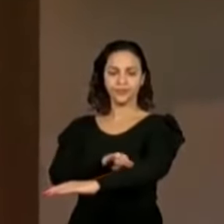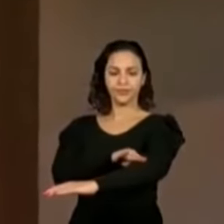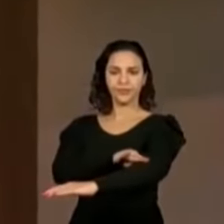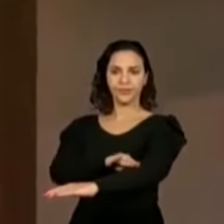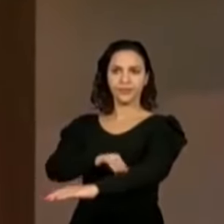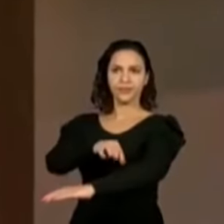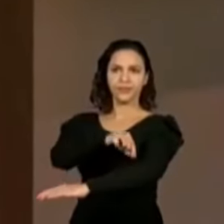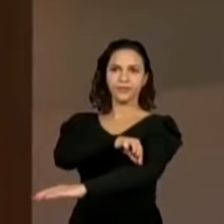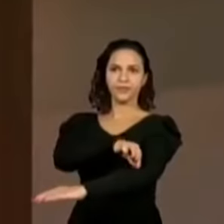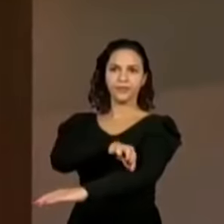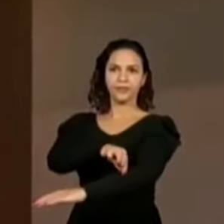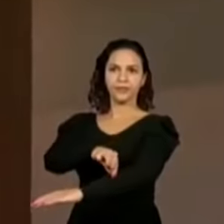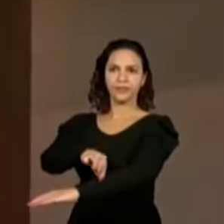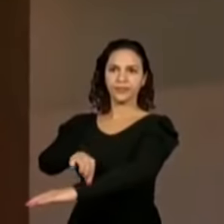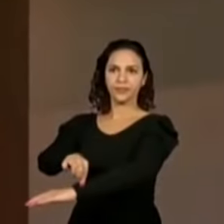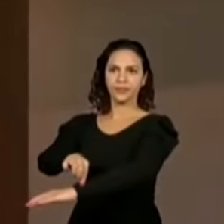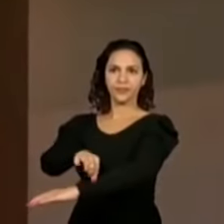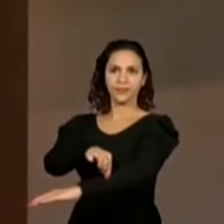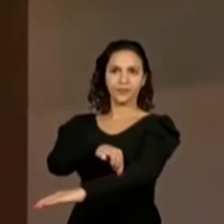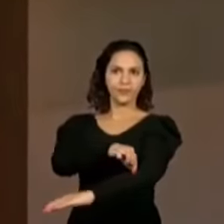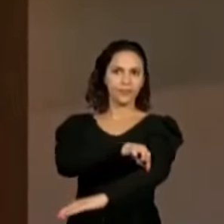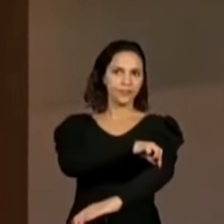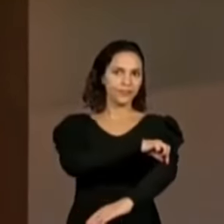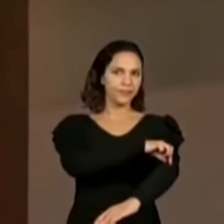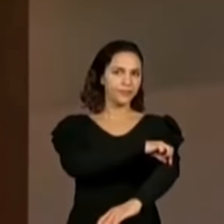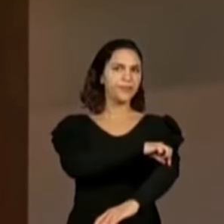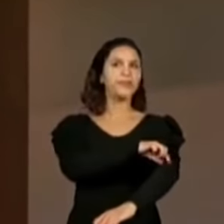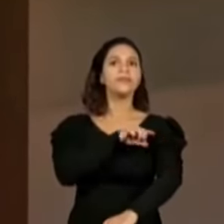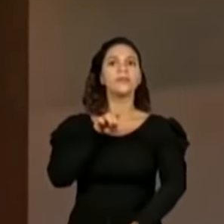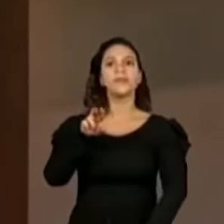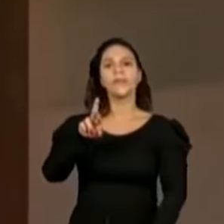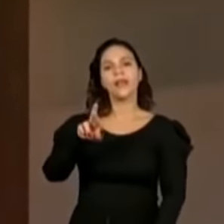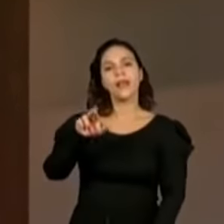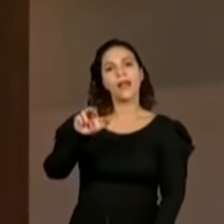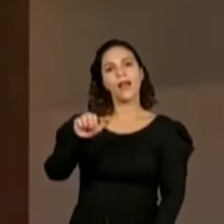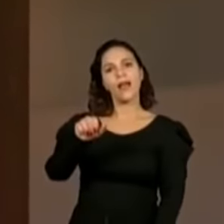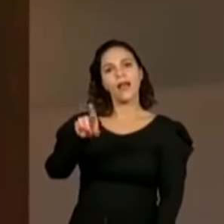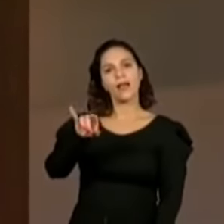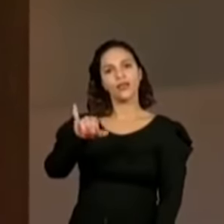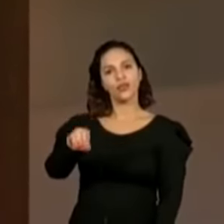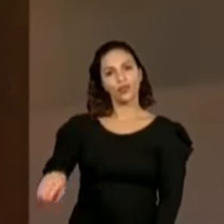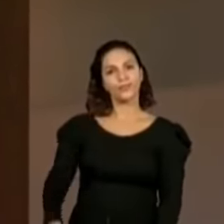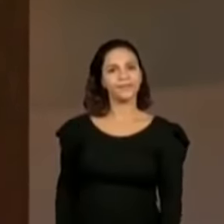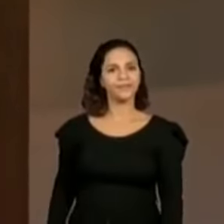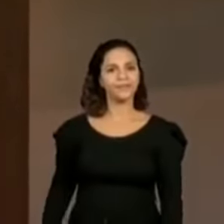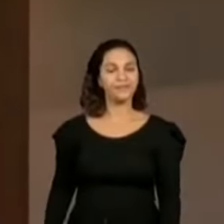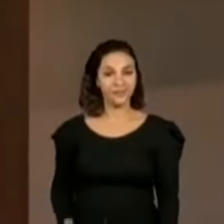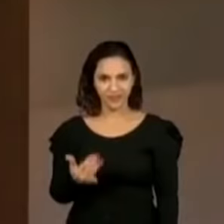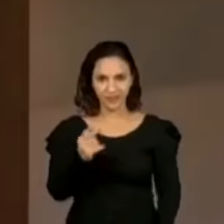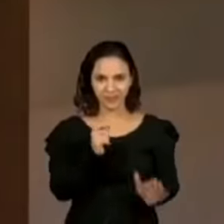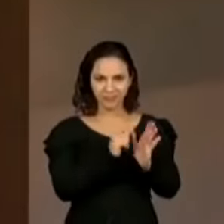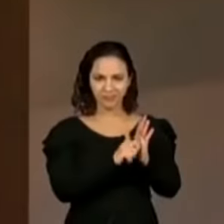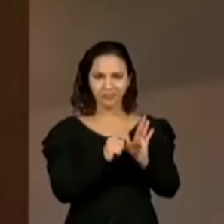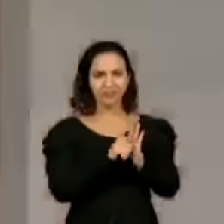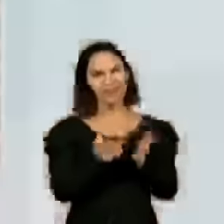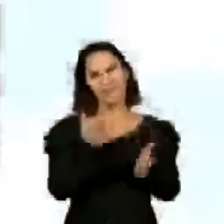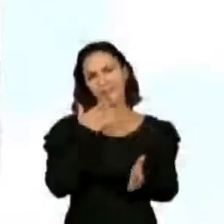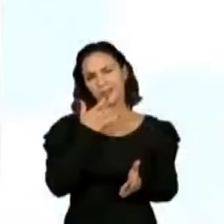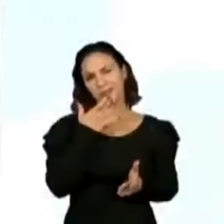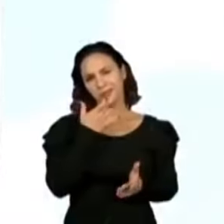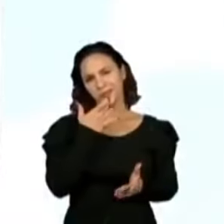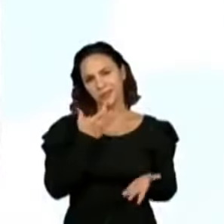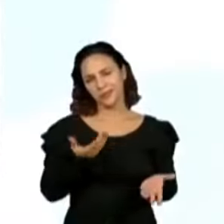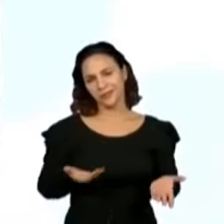verdade, o rádio. Este é o rádio. Sim. Vamos escrever rádio? Vamos. Rádio ficou fácil,